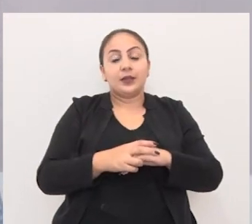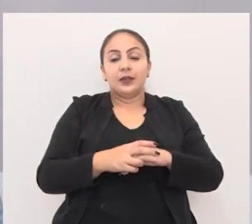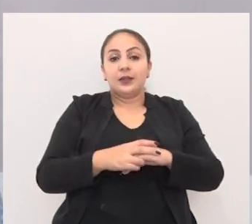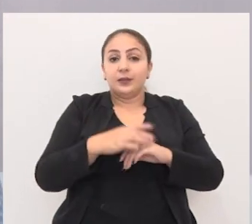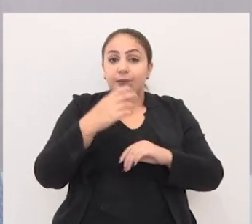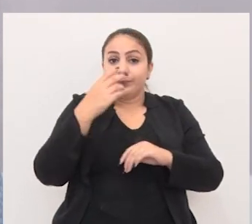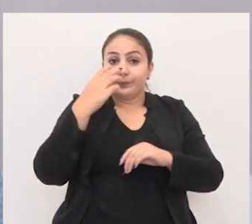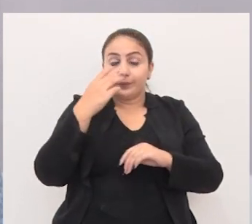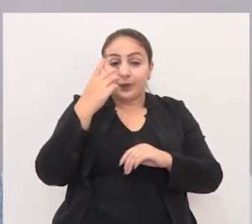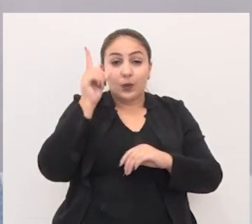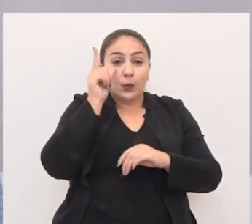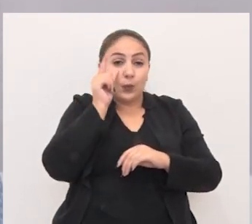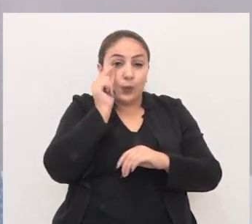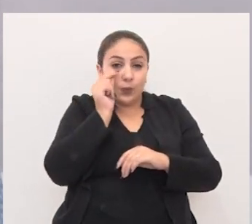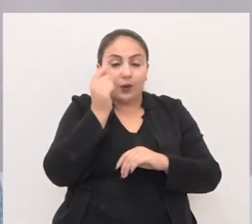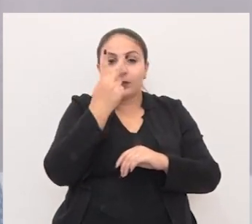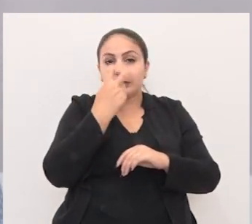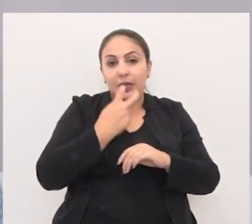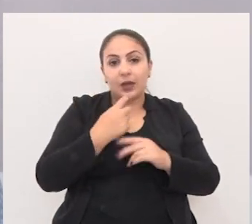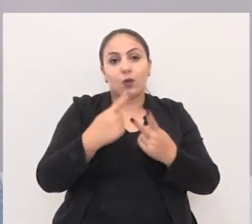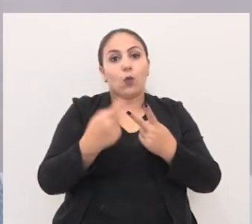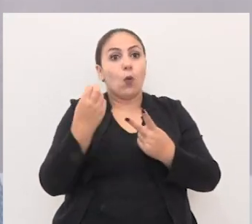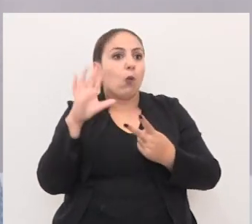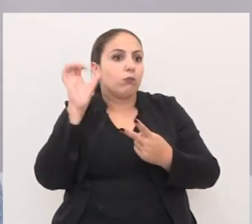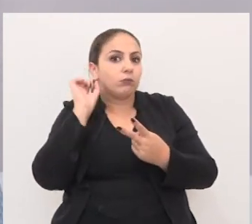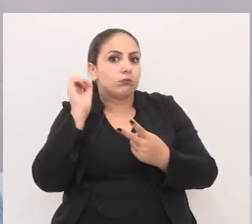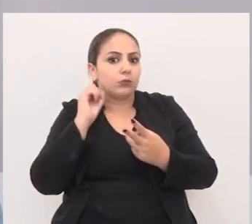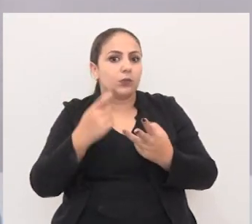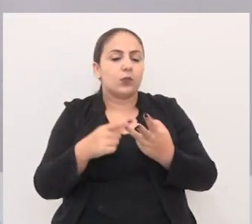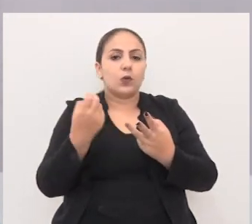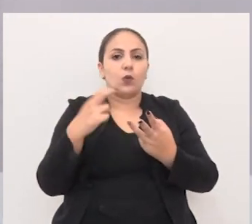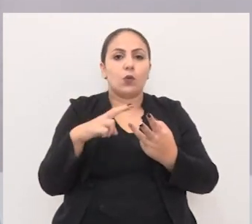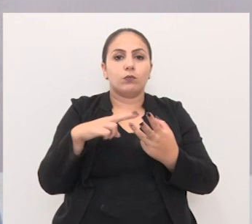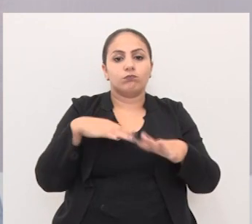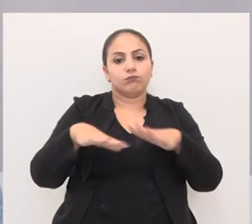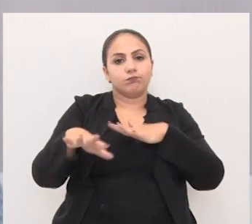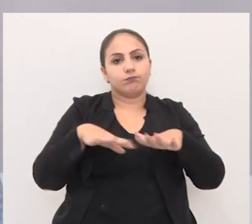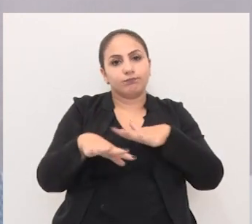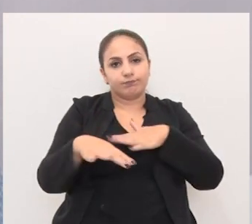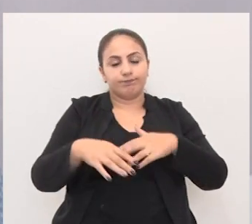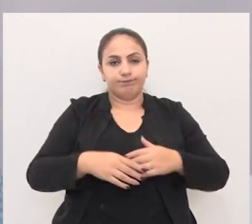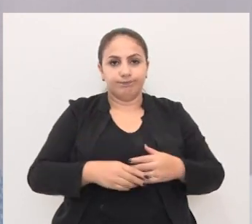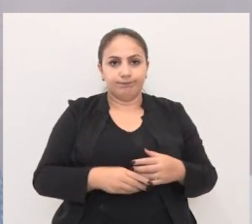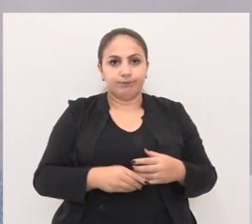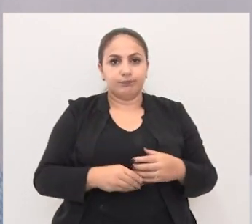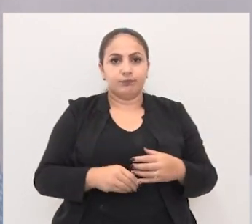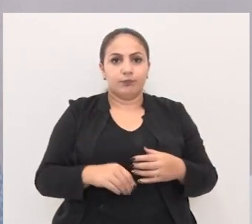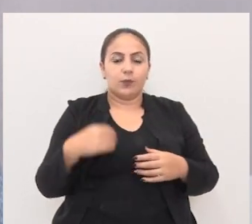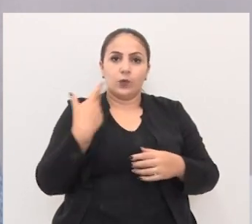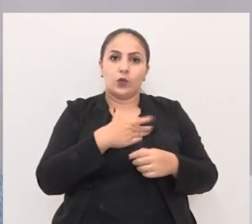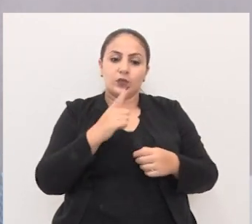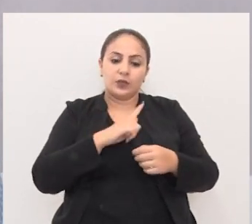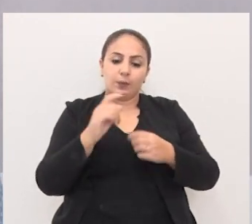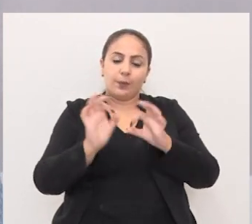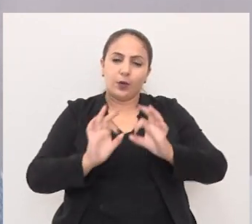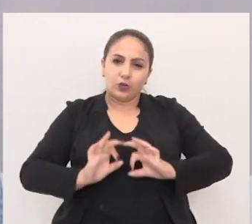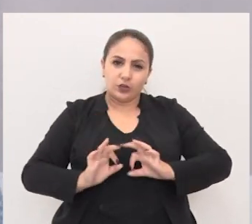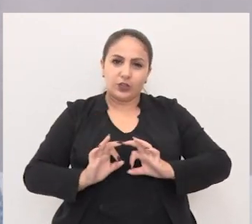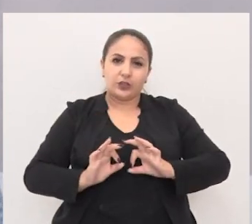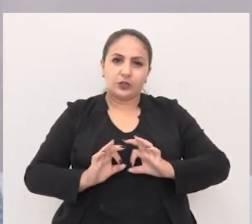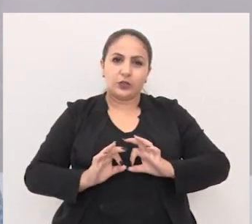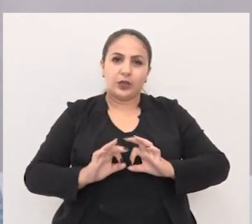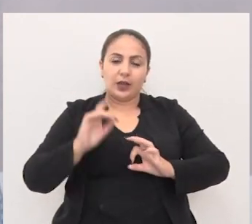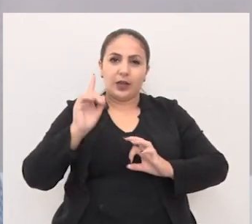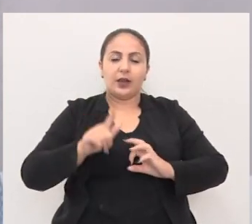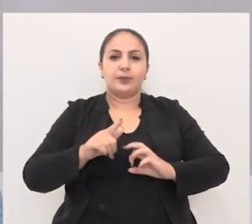na visão, quer seja na audição, enfim, até mesmo a questão de locomoção. Nós temos um projeto que